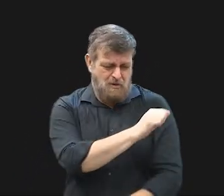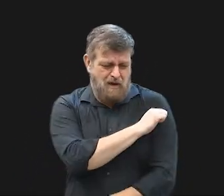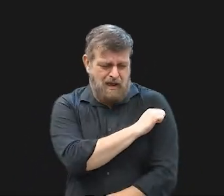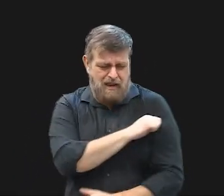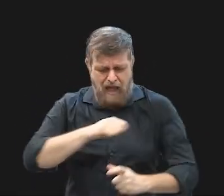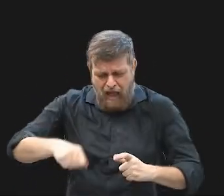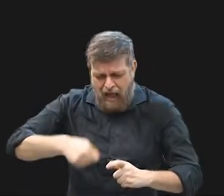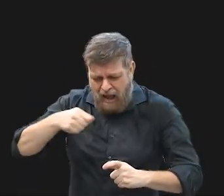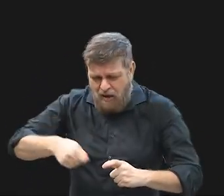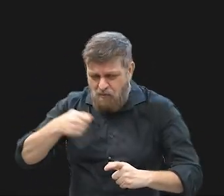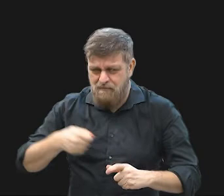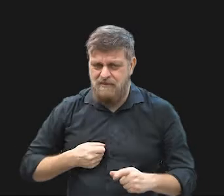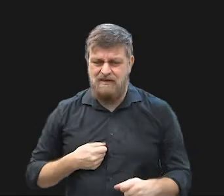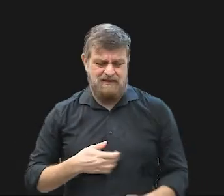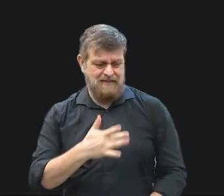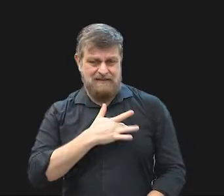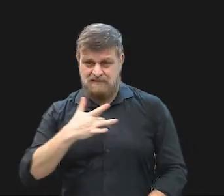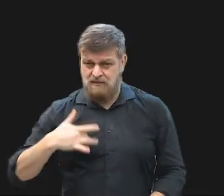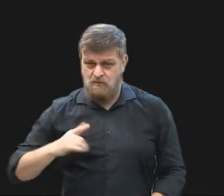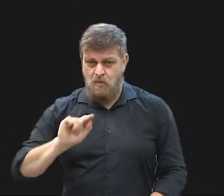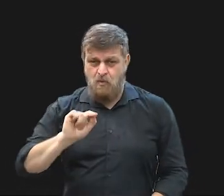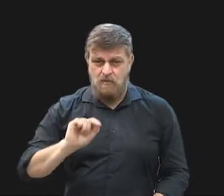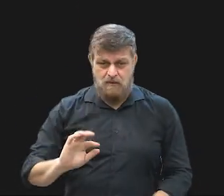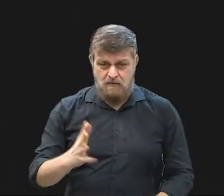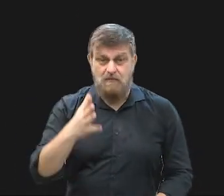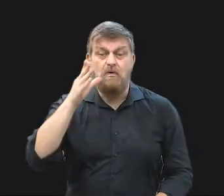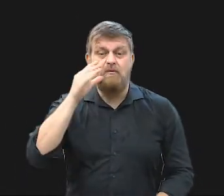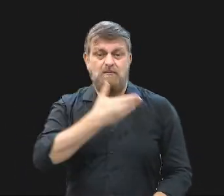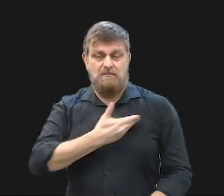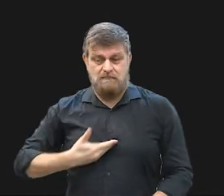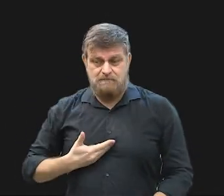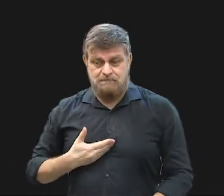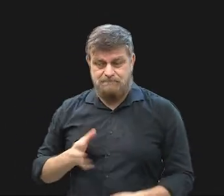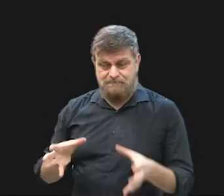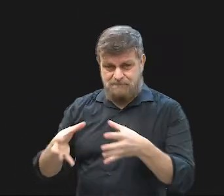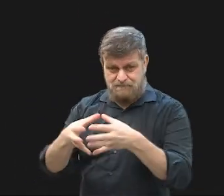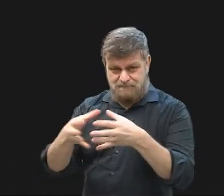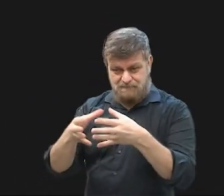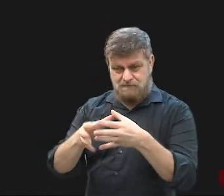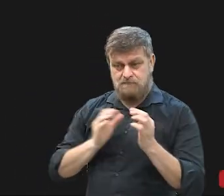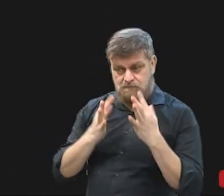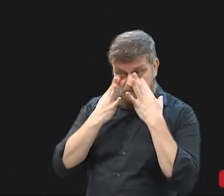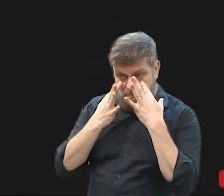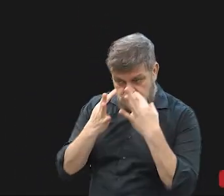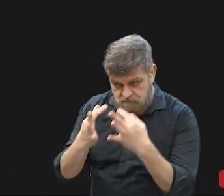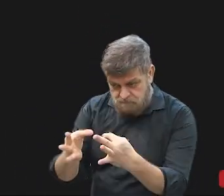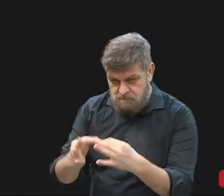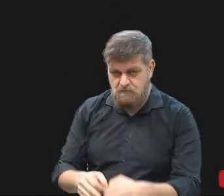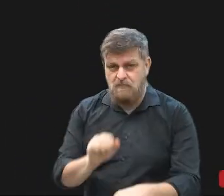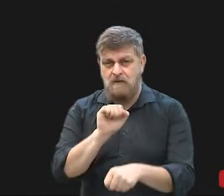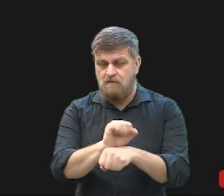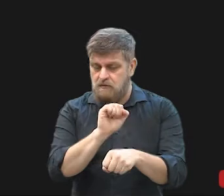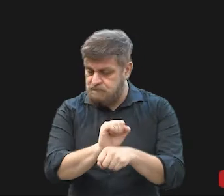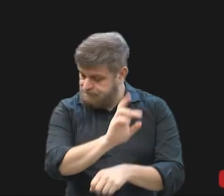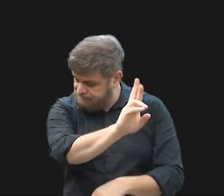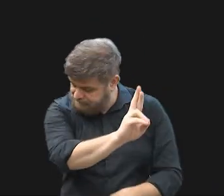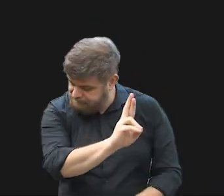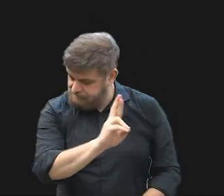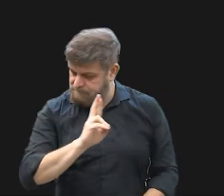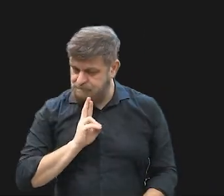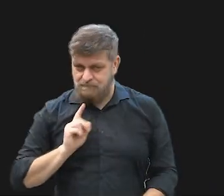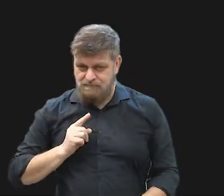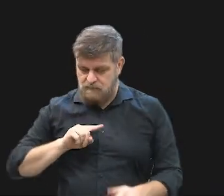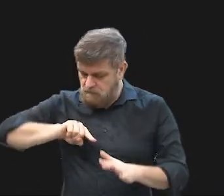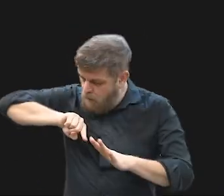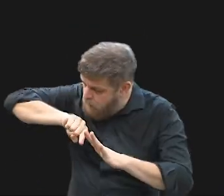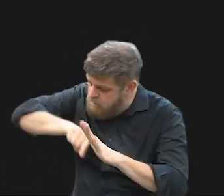saúde, e é algo que atinge diretamente o servidor de Campinas e que deve ter sim. Eu vou esperar essa resposta, vamos a fundo